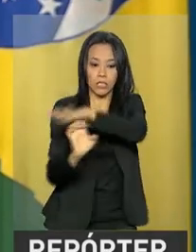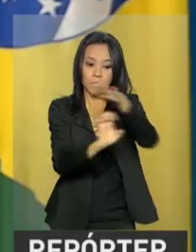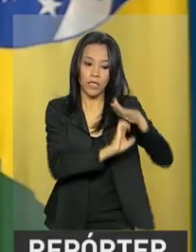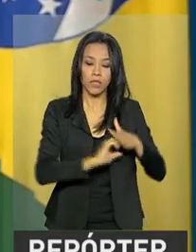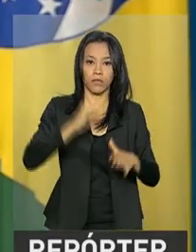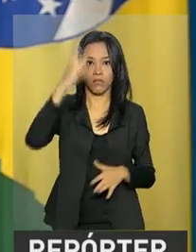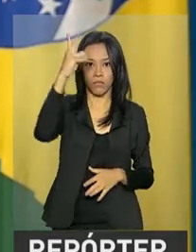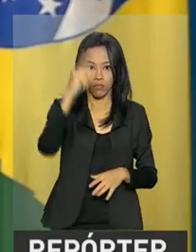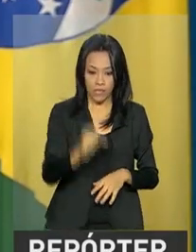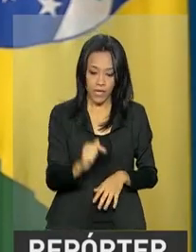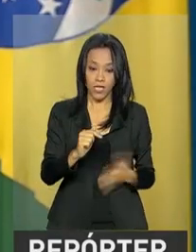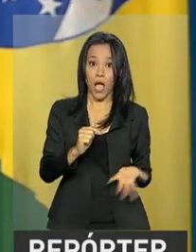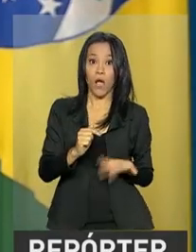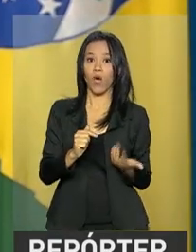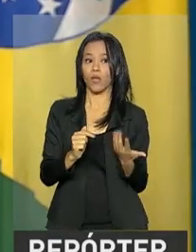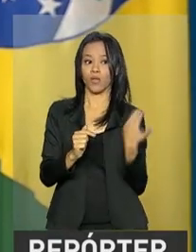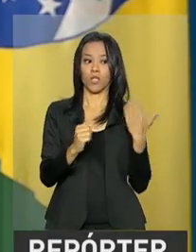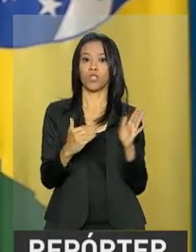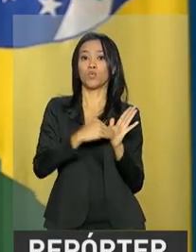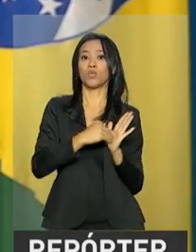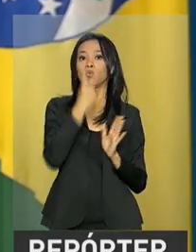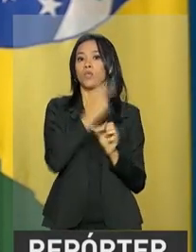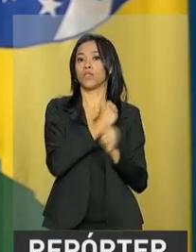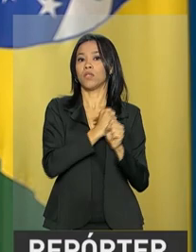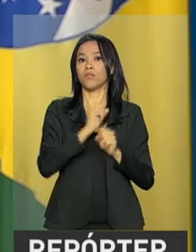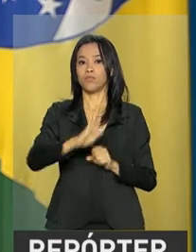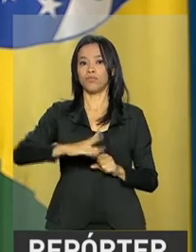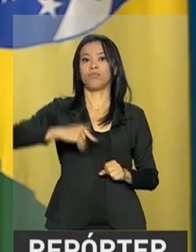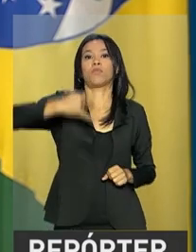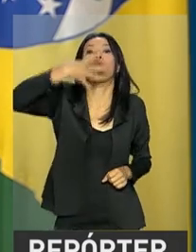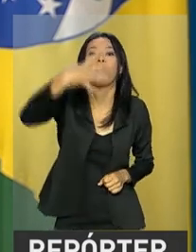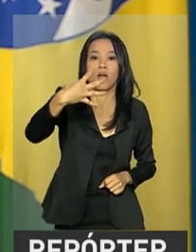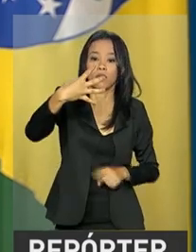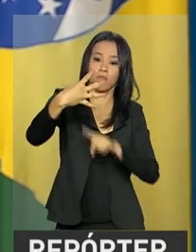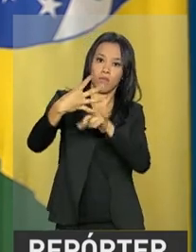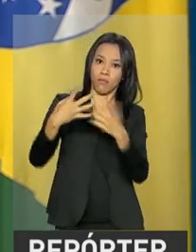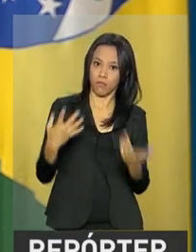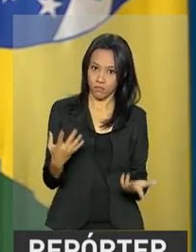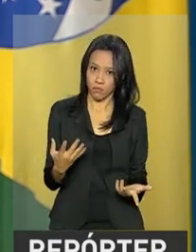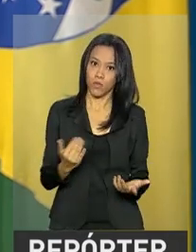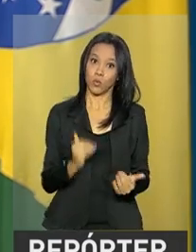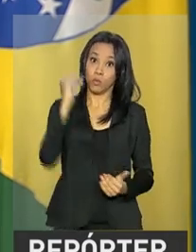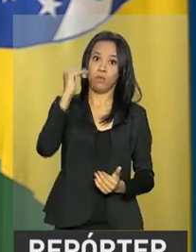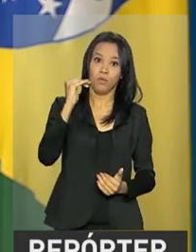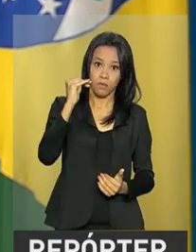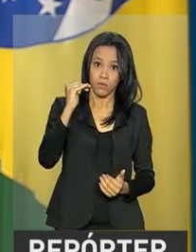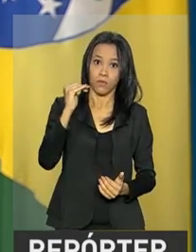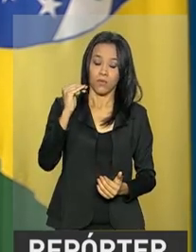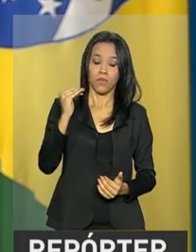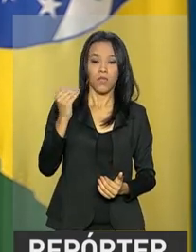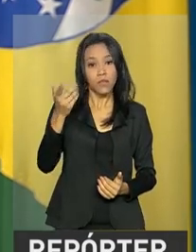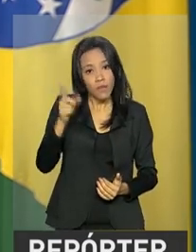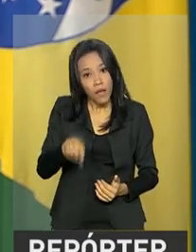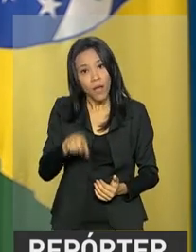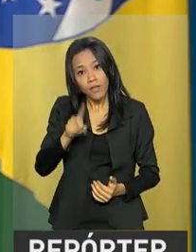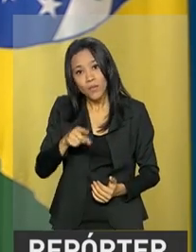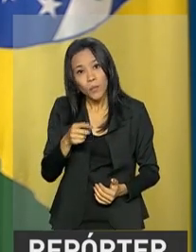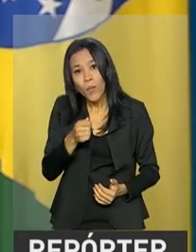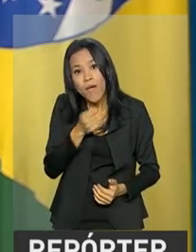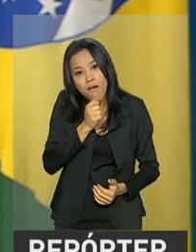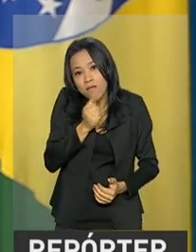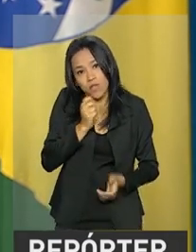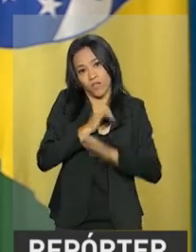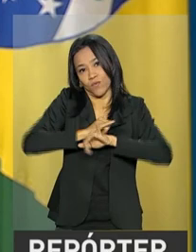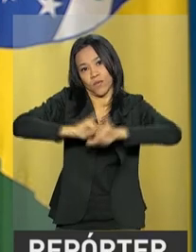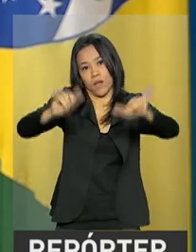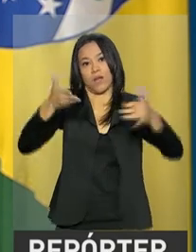posição nestes dois últimos anos tema que até muitas vezes não é substancialmente o o integralmente divulgado mas eu faço